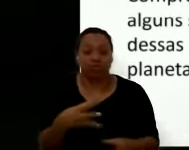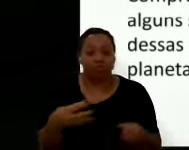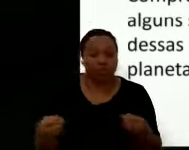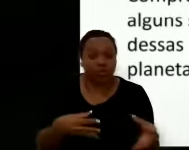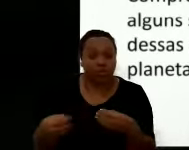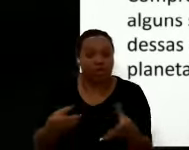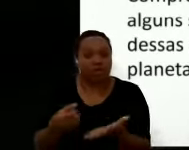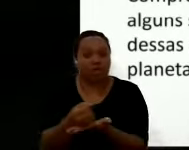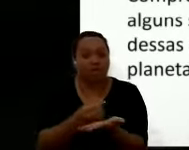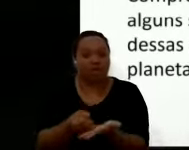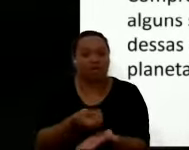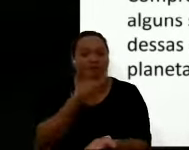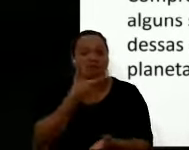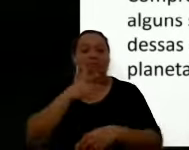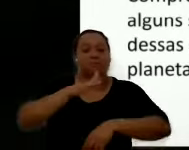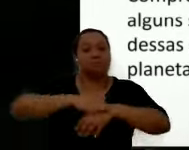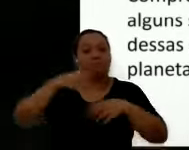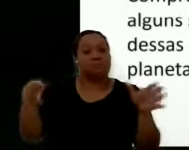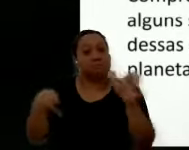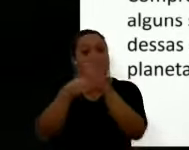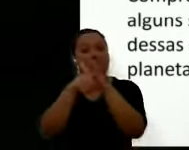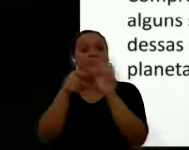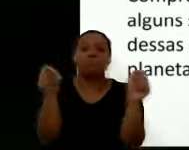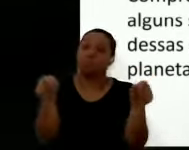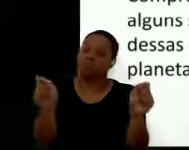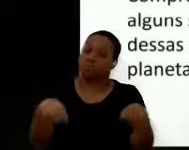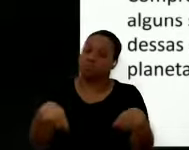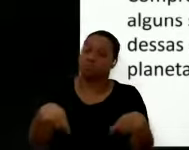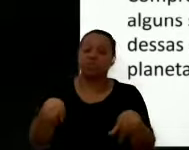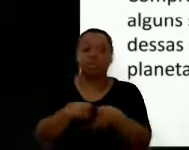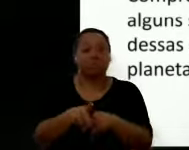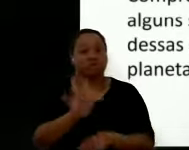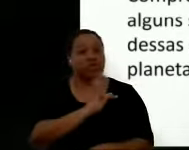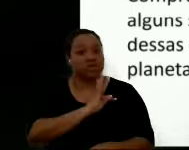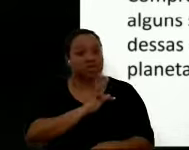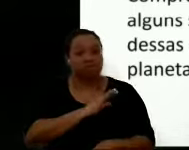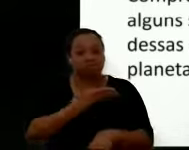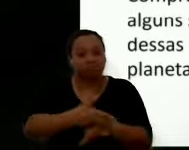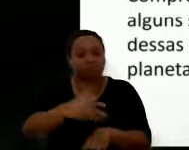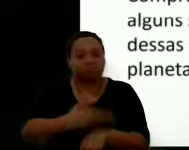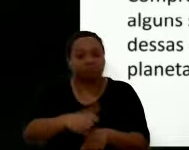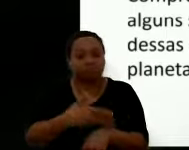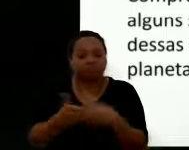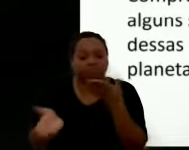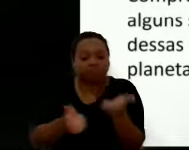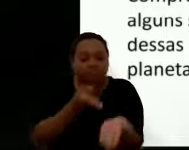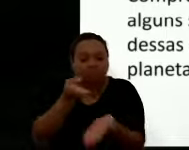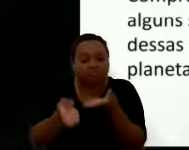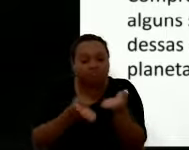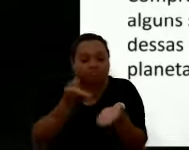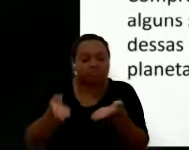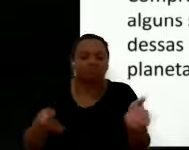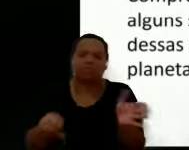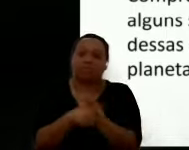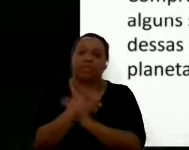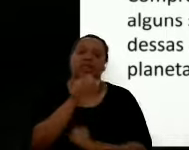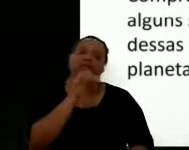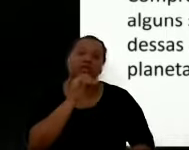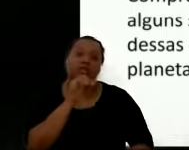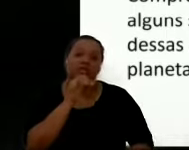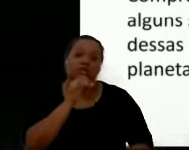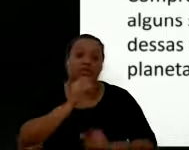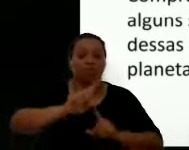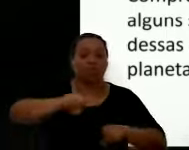processo, podemos descobrir novos medicamentos que sejam mais eficazes, aprimoramento de técnicas para auxiliar